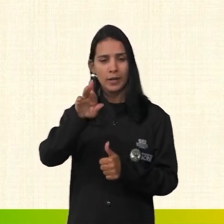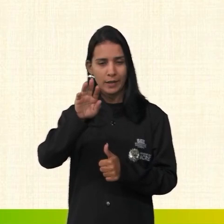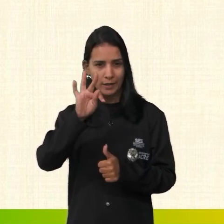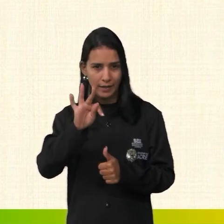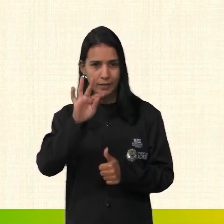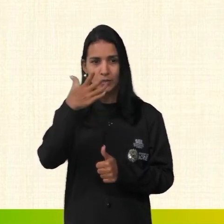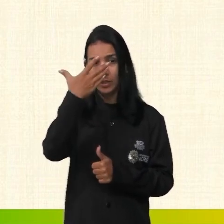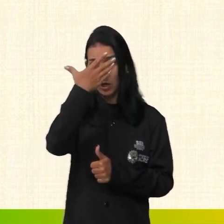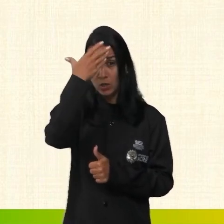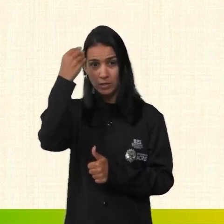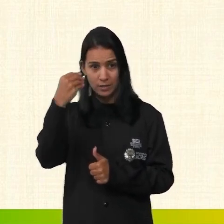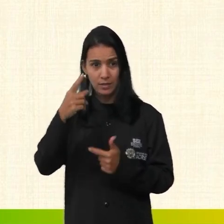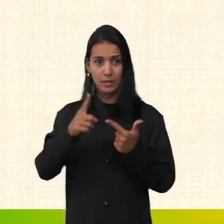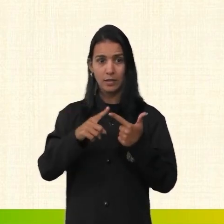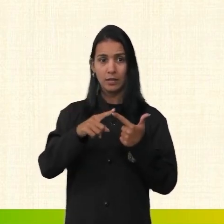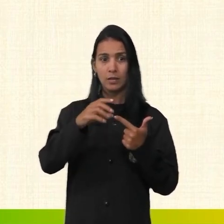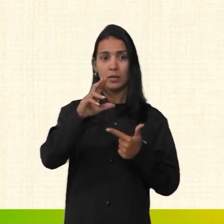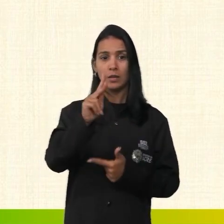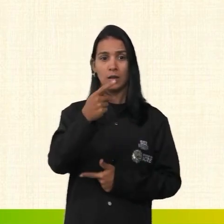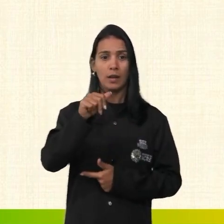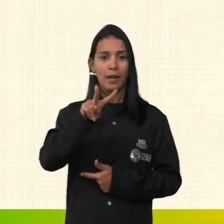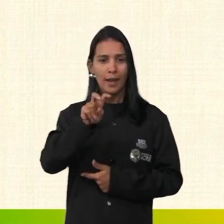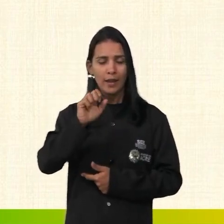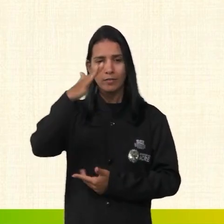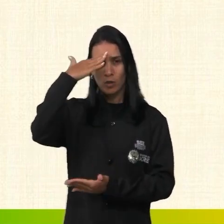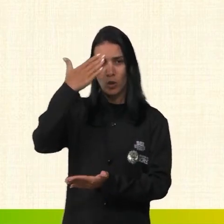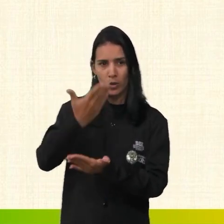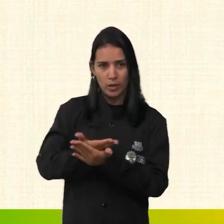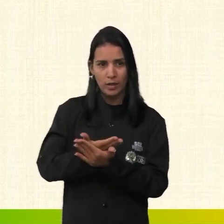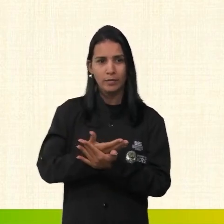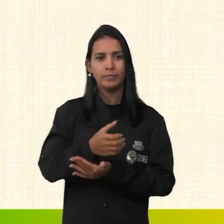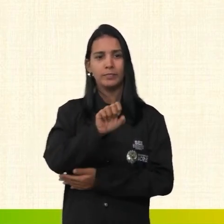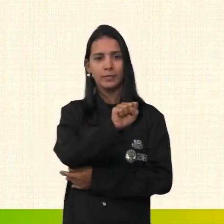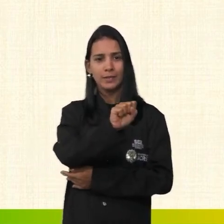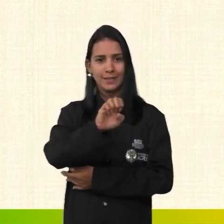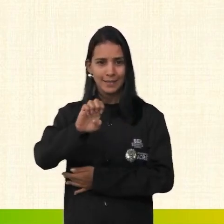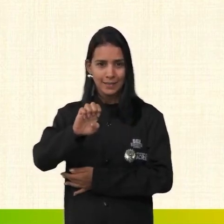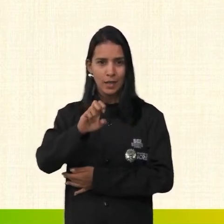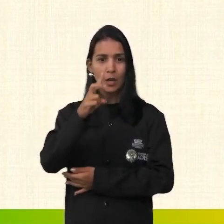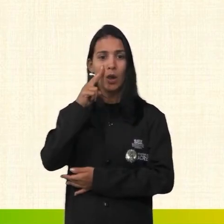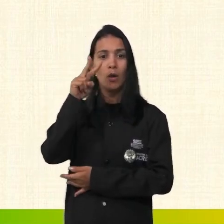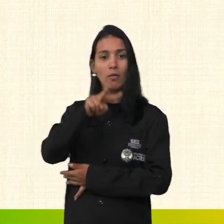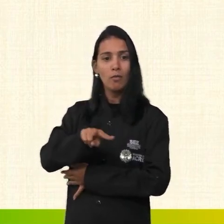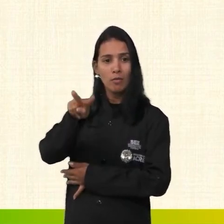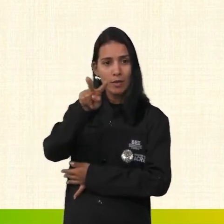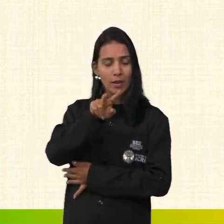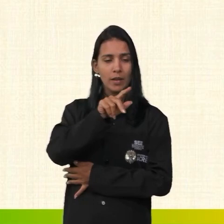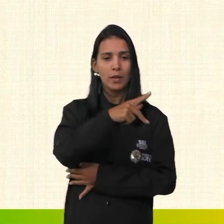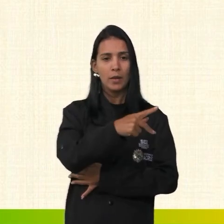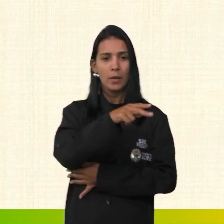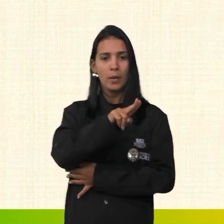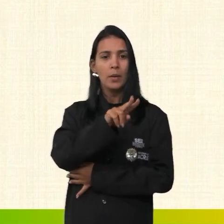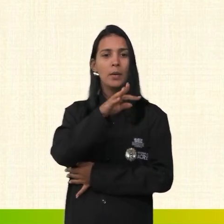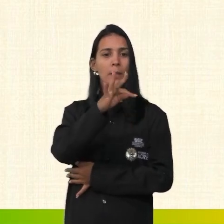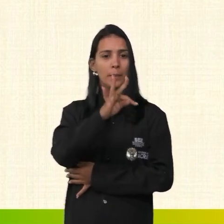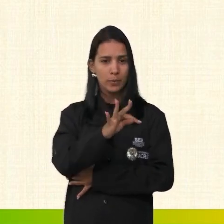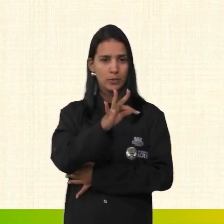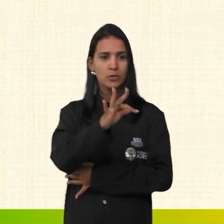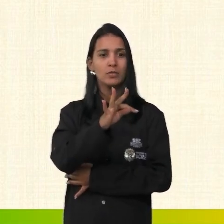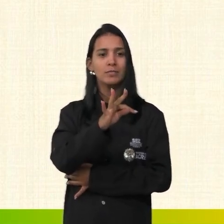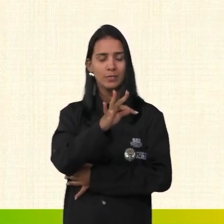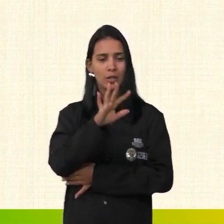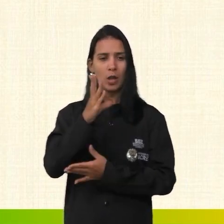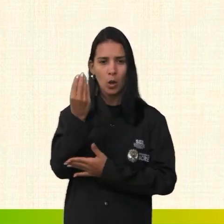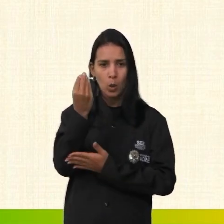Have, que é o ter. See, ver. Put, colocar. E